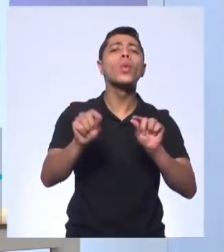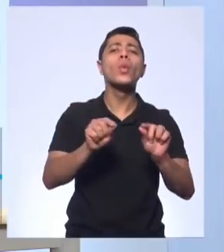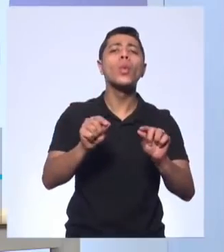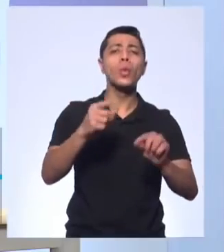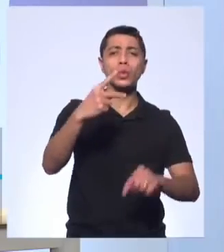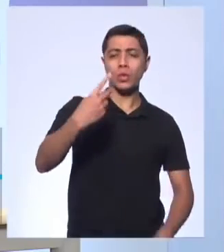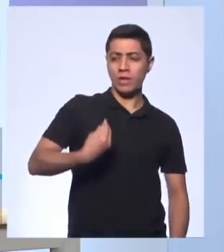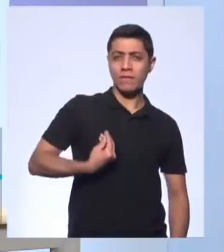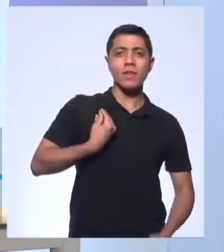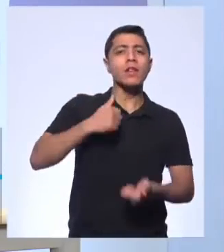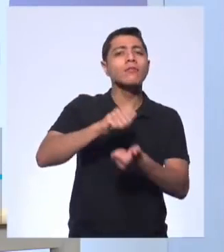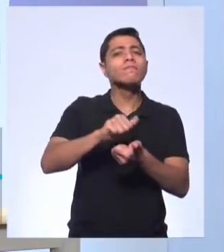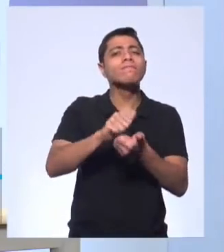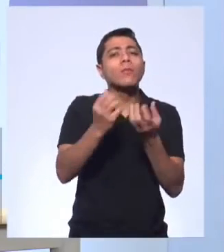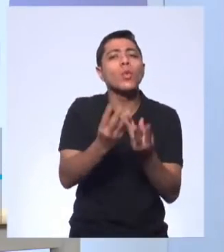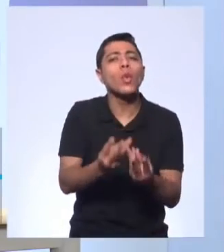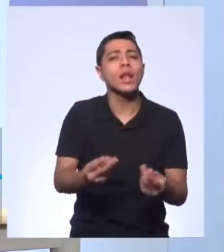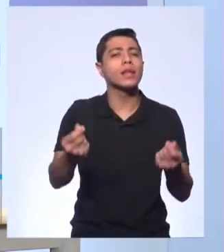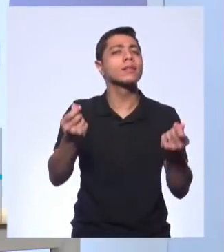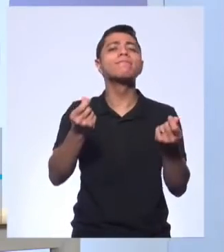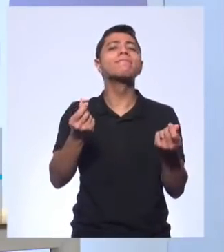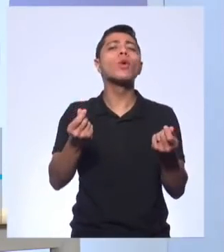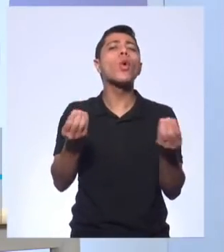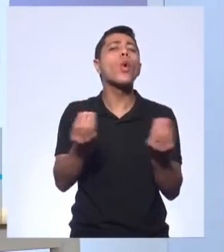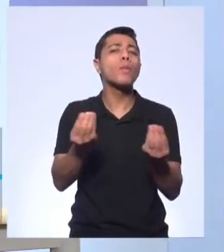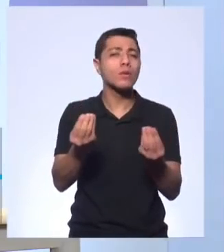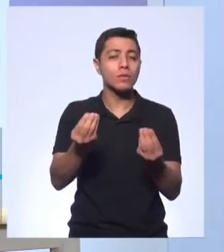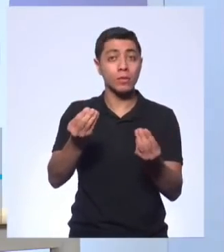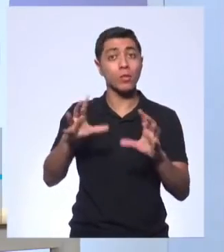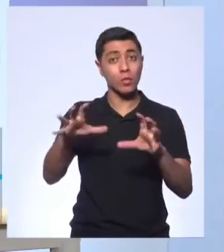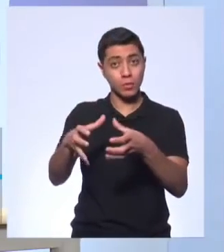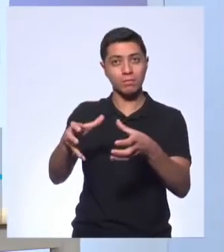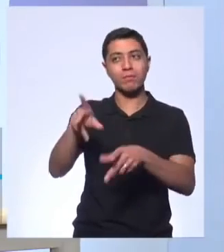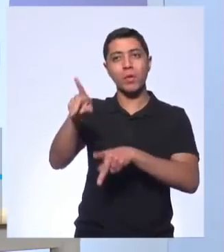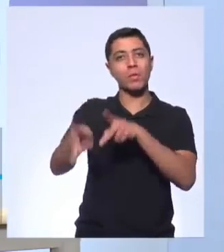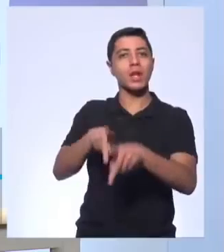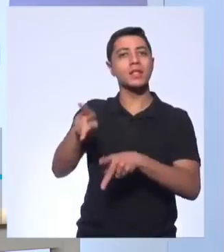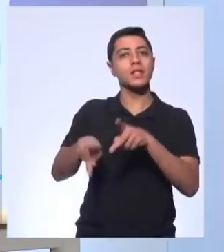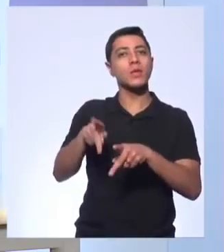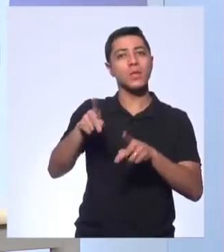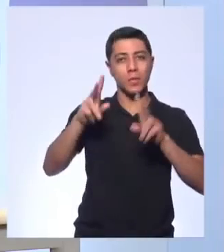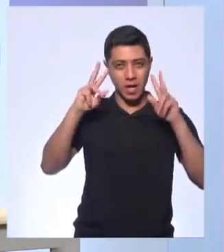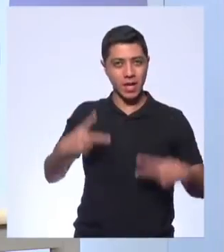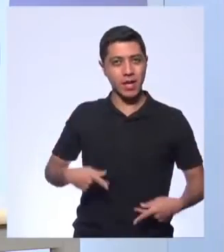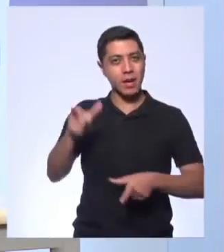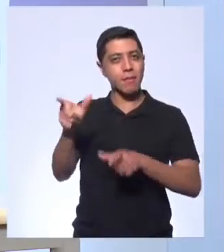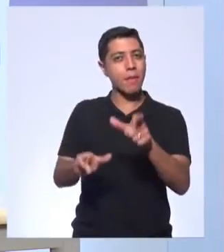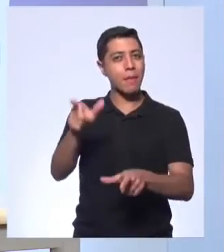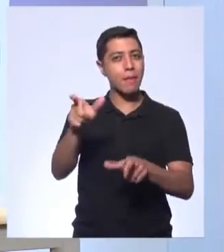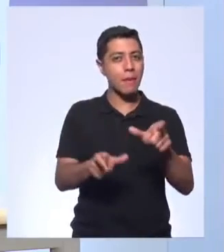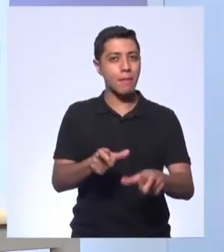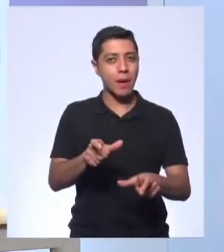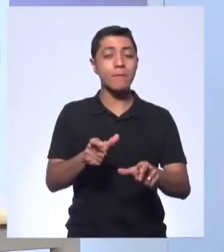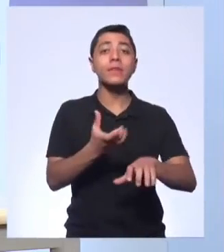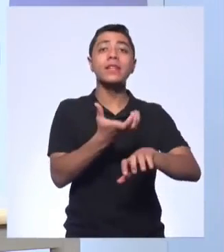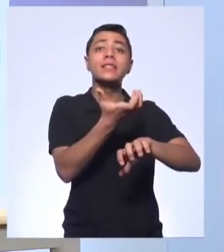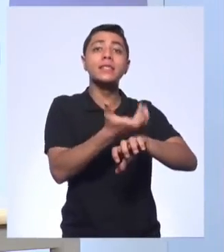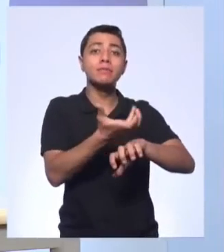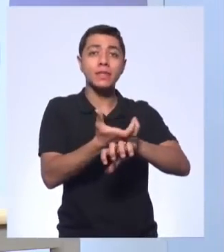qualidade de vida nas populações humanas, da disciplina de biologia. E a habilidade que nós vamos abordar hoje vai